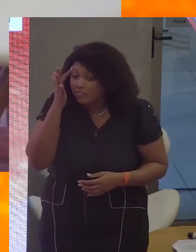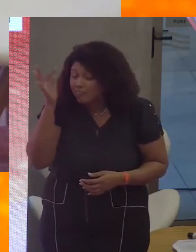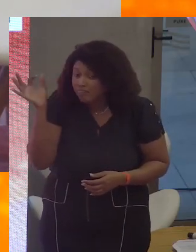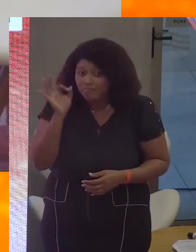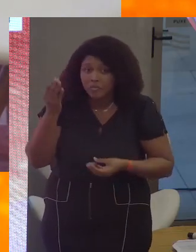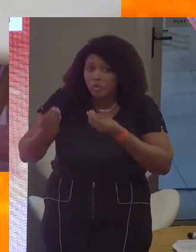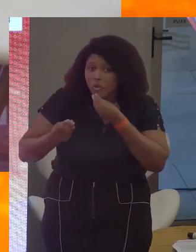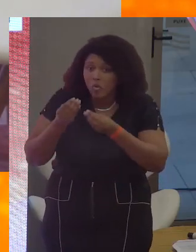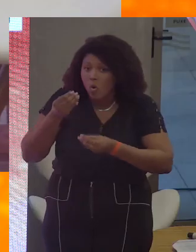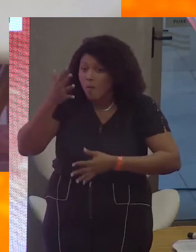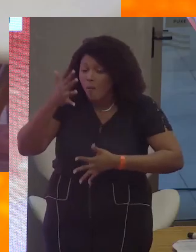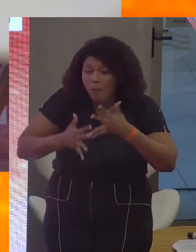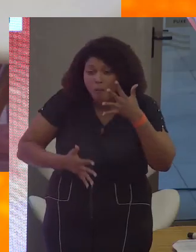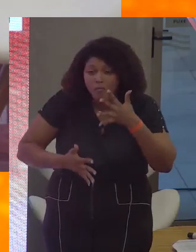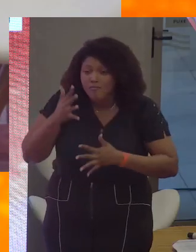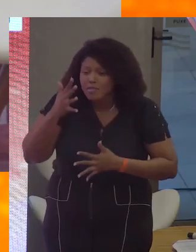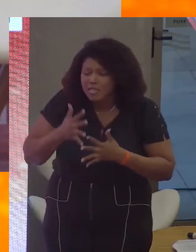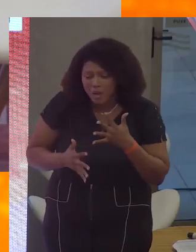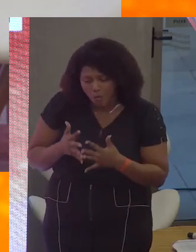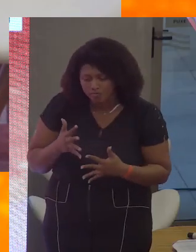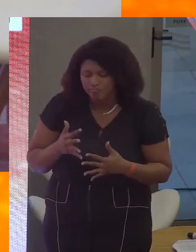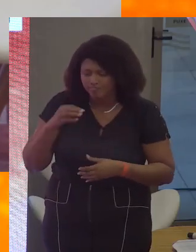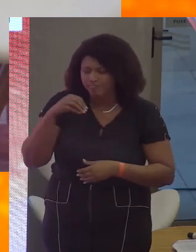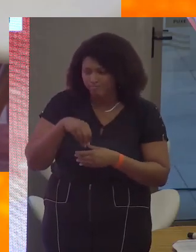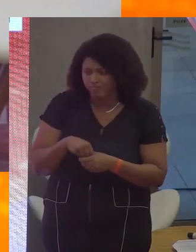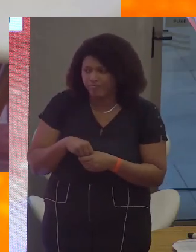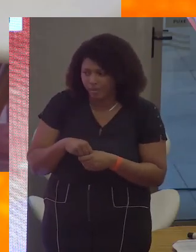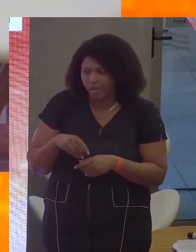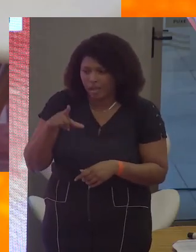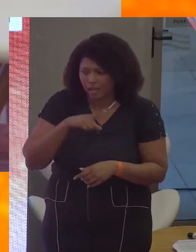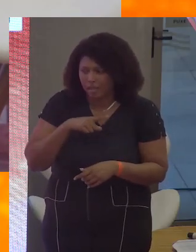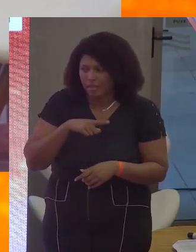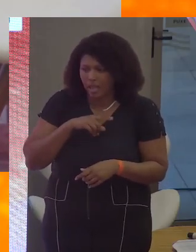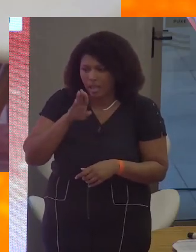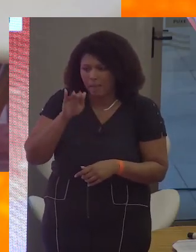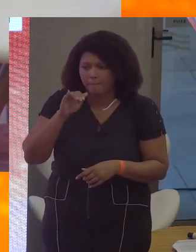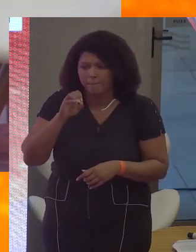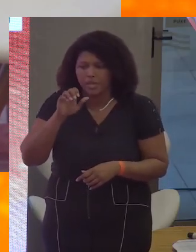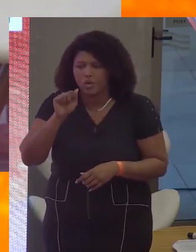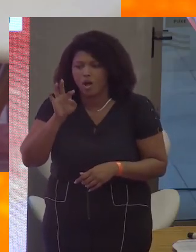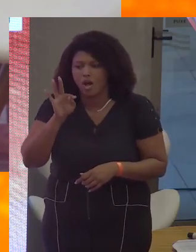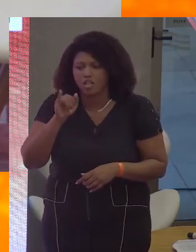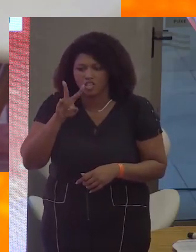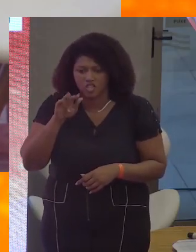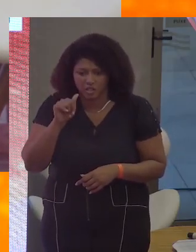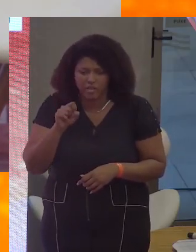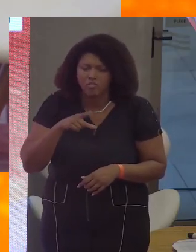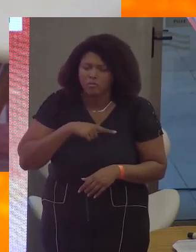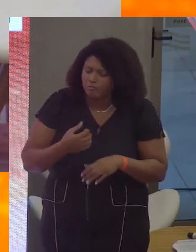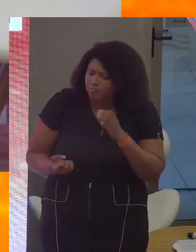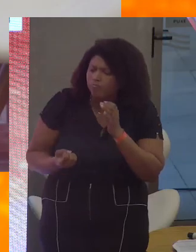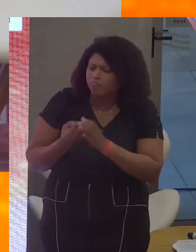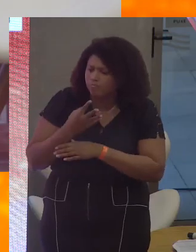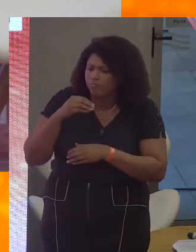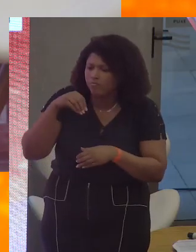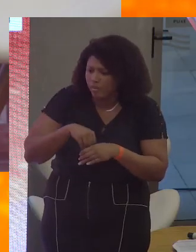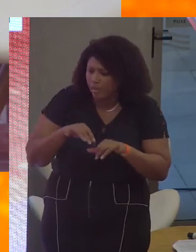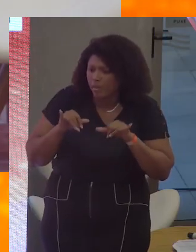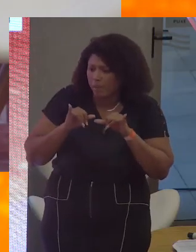de suplementos alimentares contendo substâncias bioativas presentes em todo o mercado